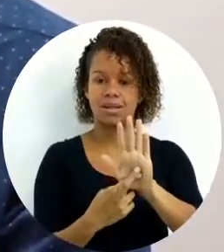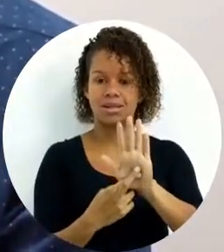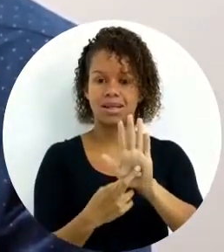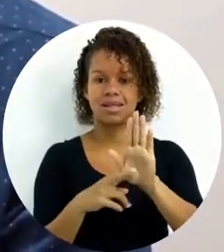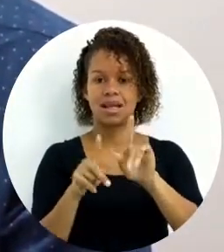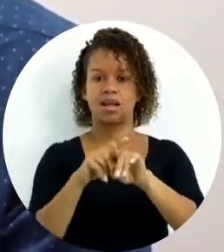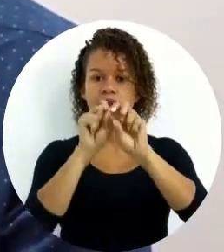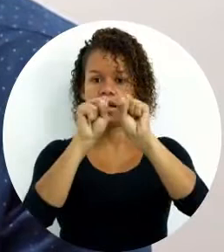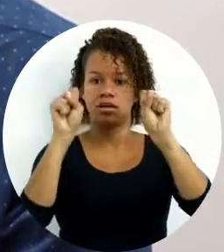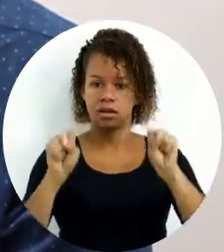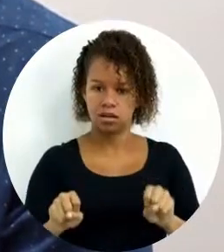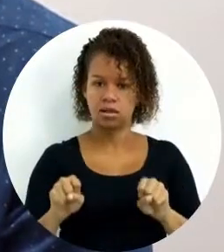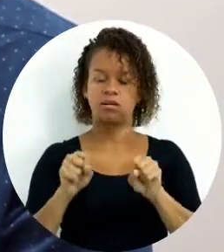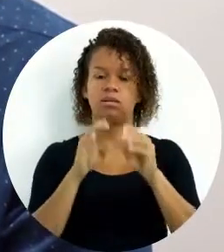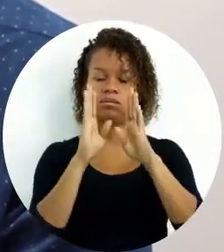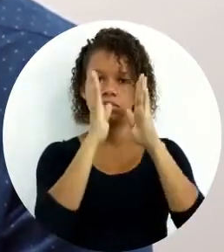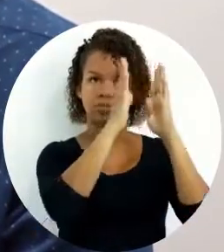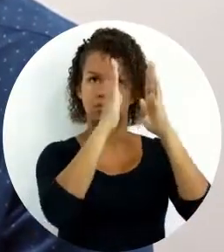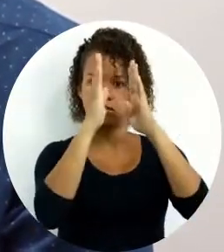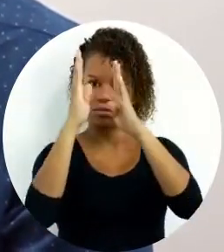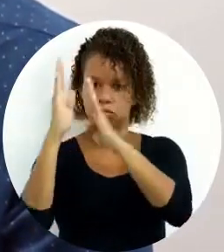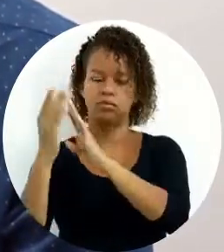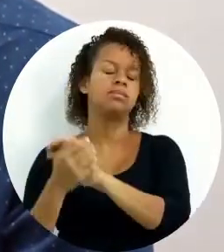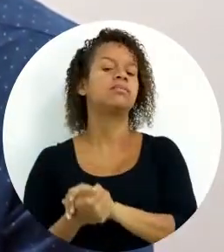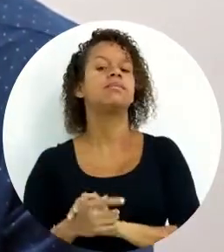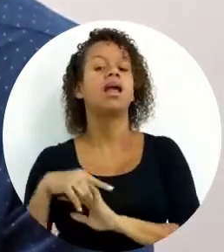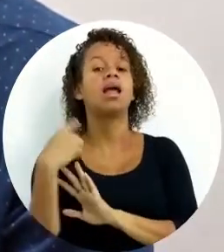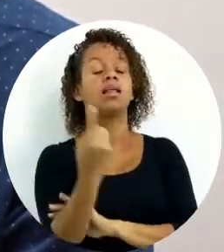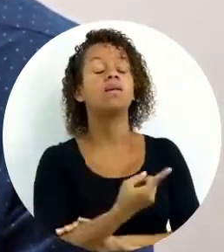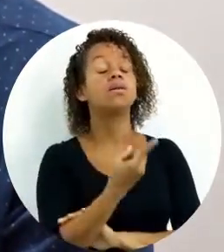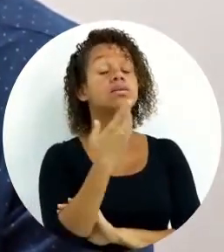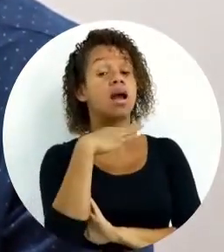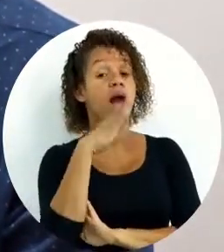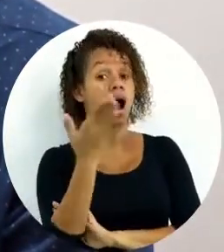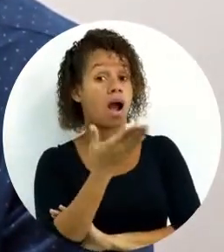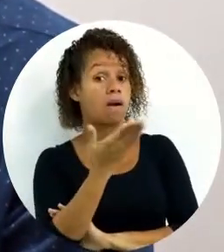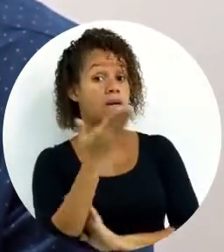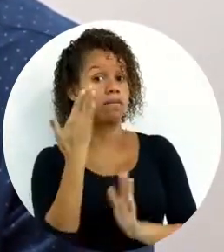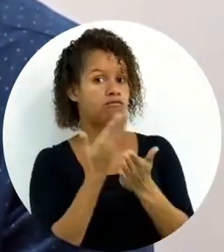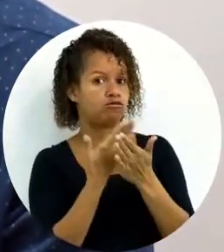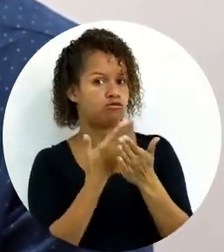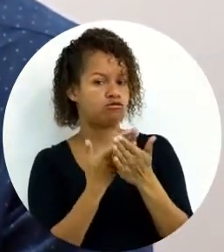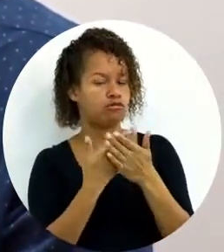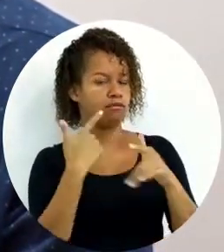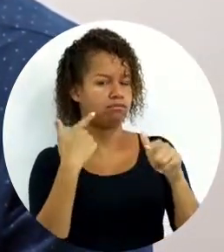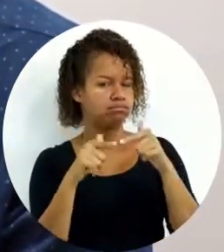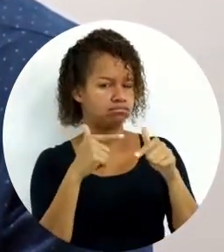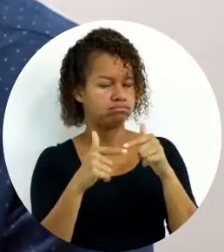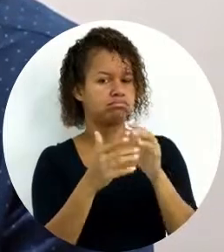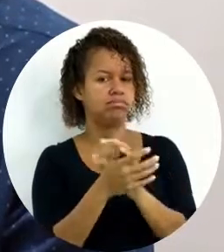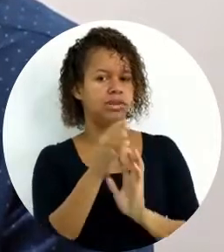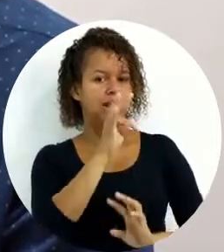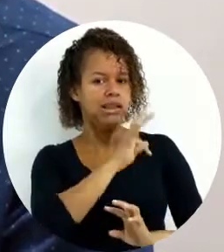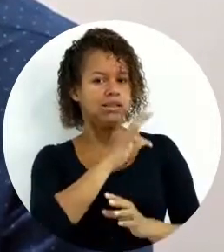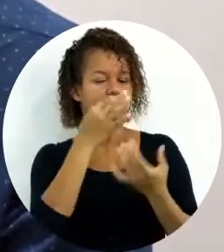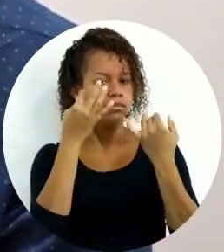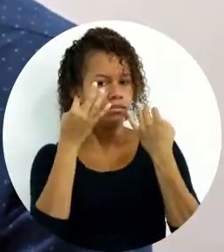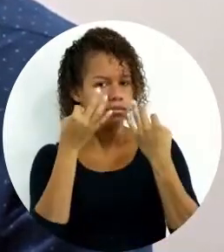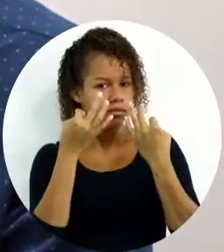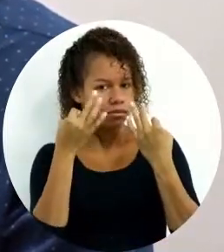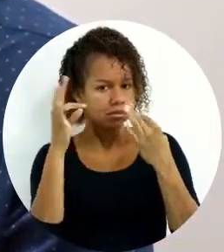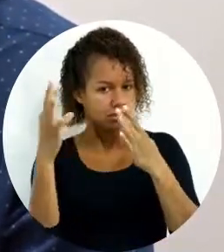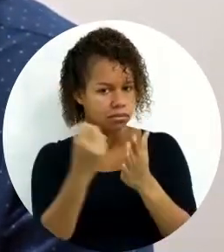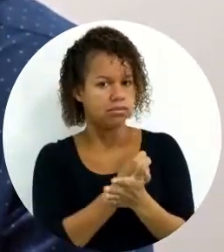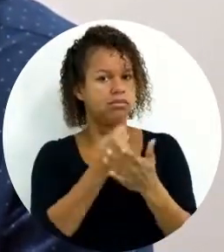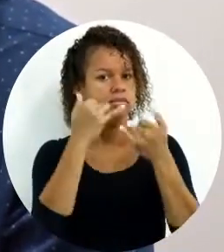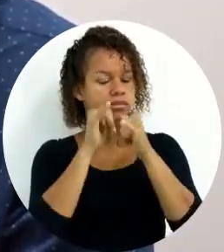e sistemas de automação de biblioteca. Então, esse módulo que a gente está trabalhando, de técnica de recuperação de